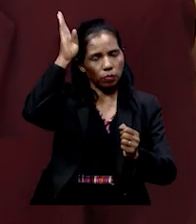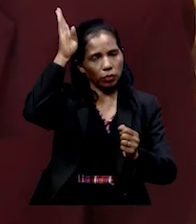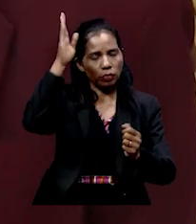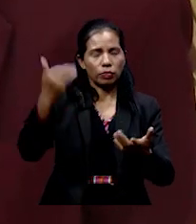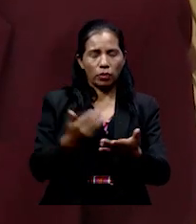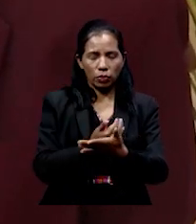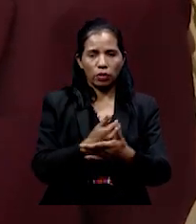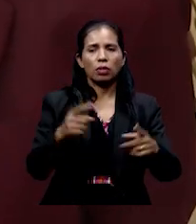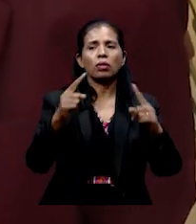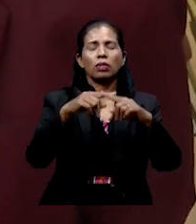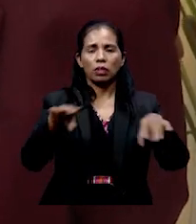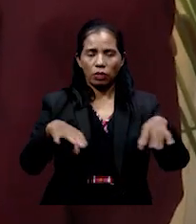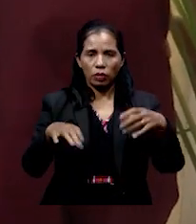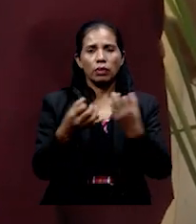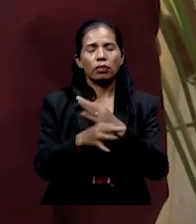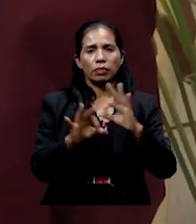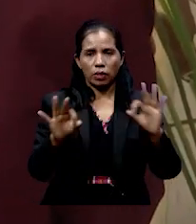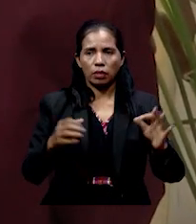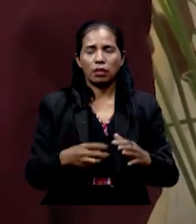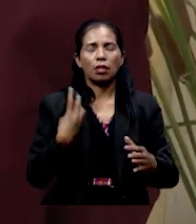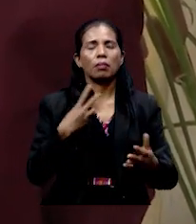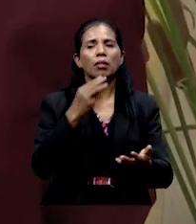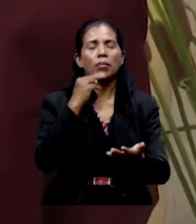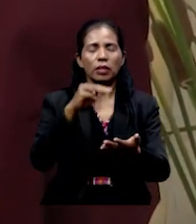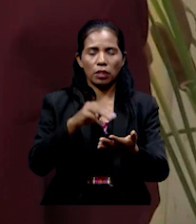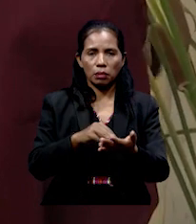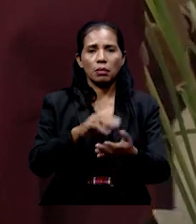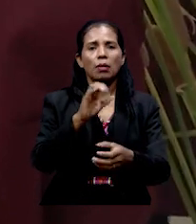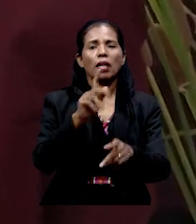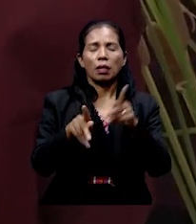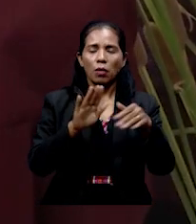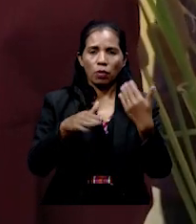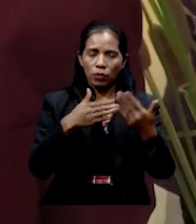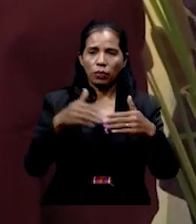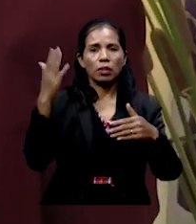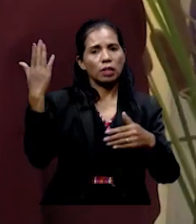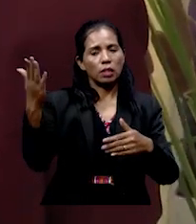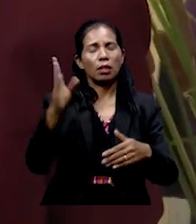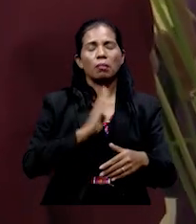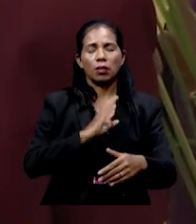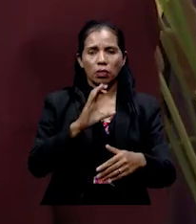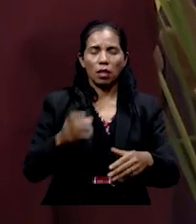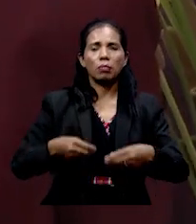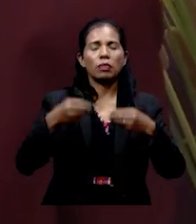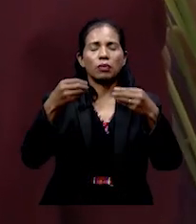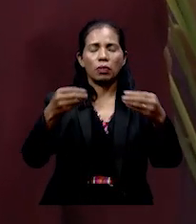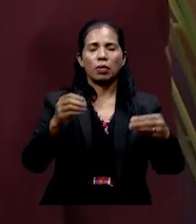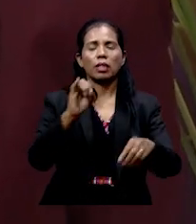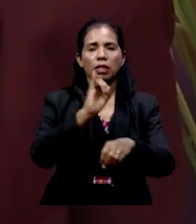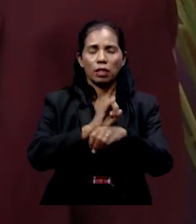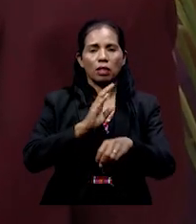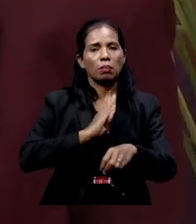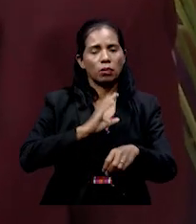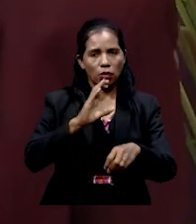ninya servisu torohan aminia dia menon basrane bakau ami entrega nia basrane bakau yang khusus